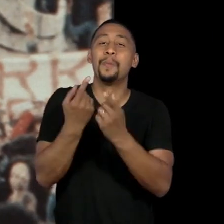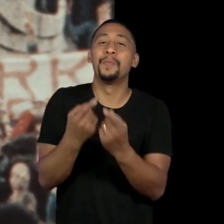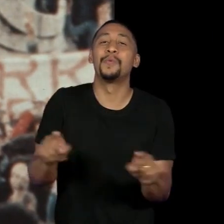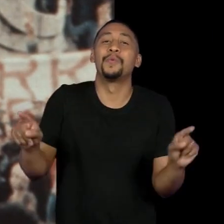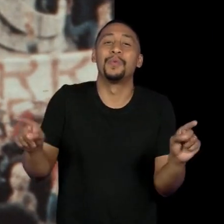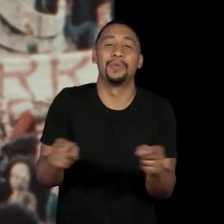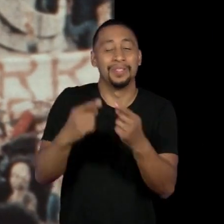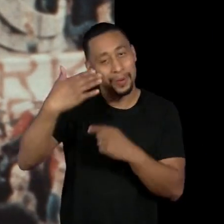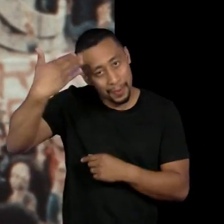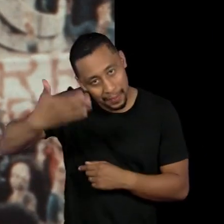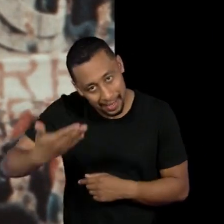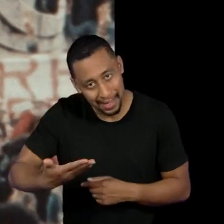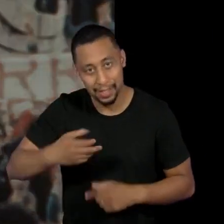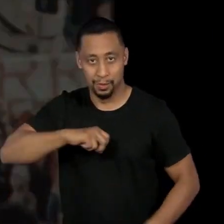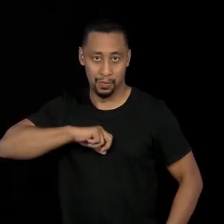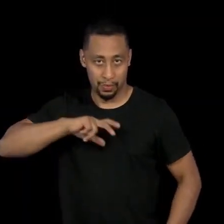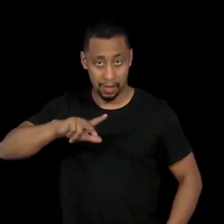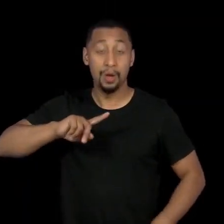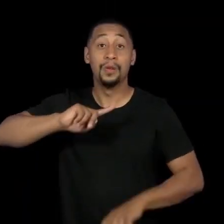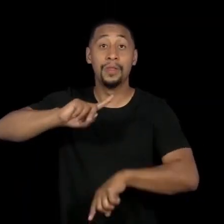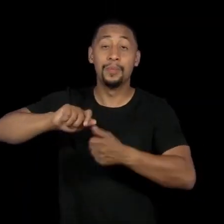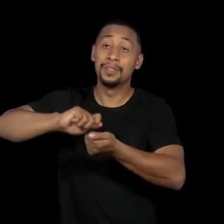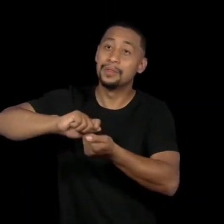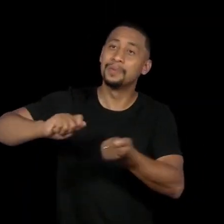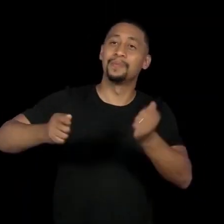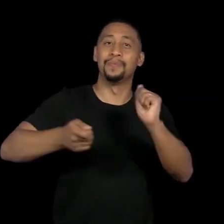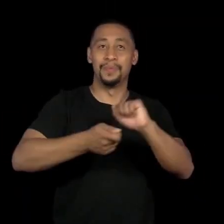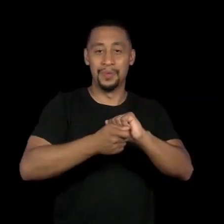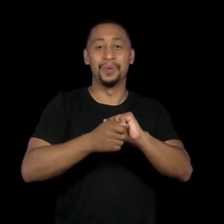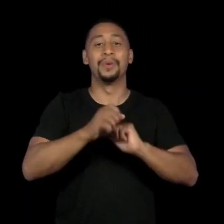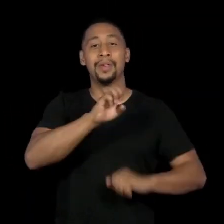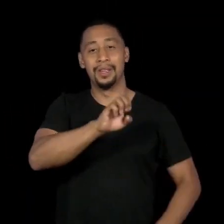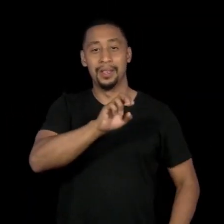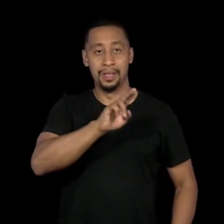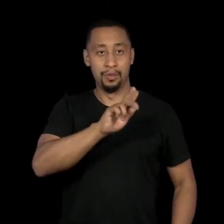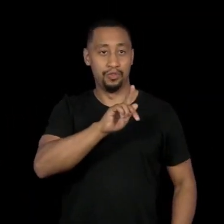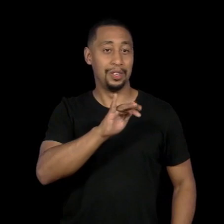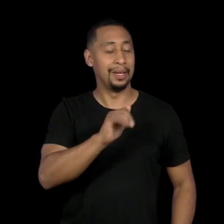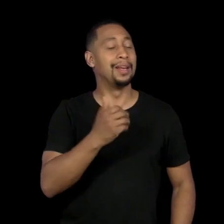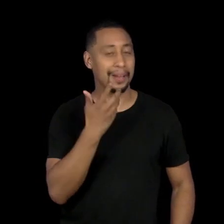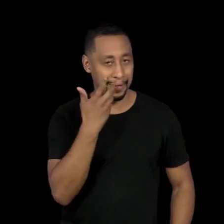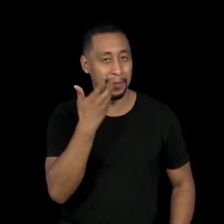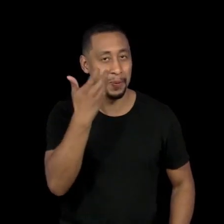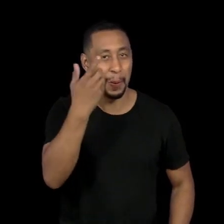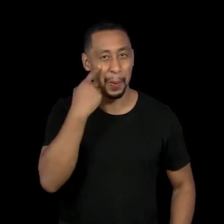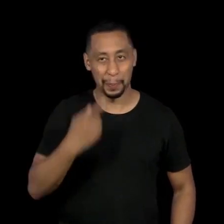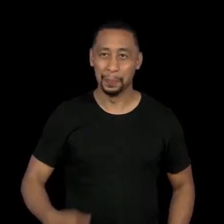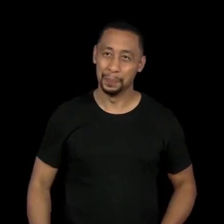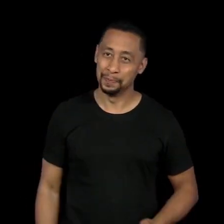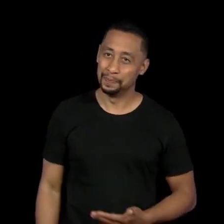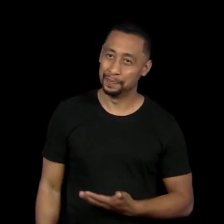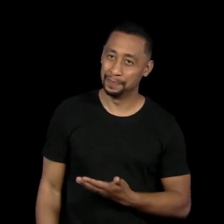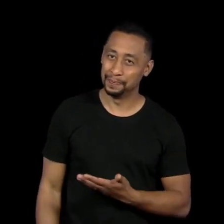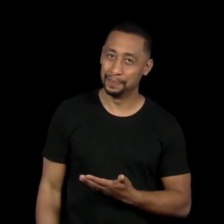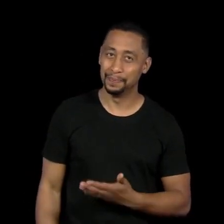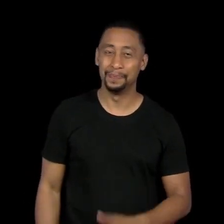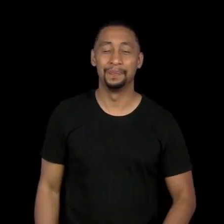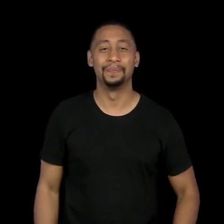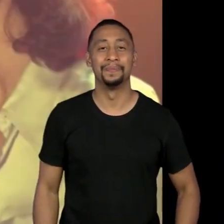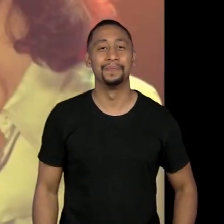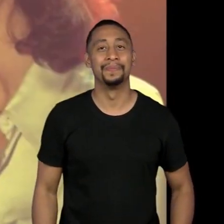uma emocionante interpretação de Eugênia Mello e Castro. Fico contente